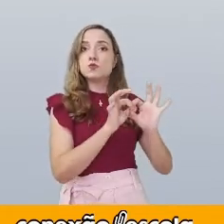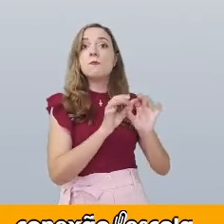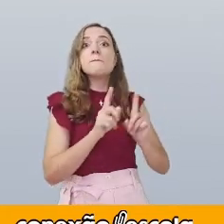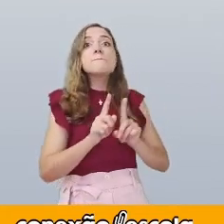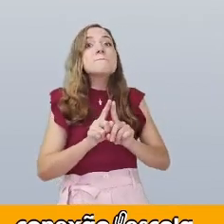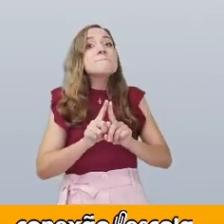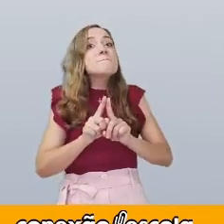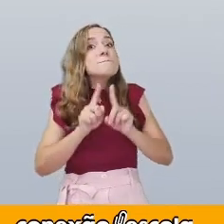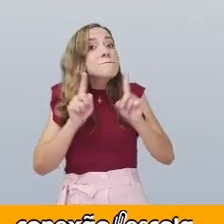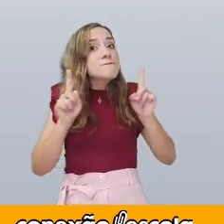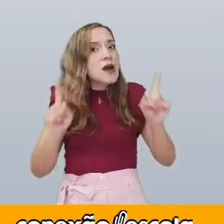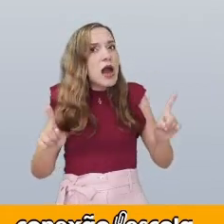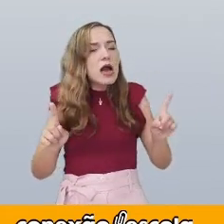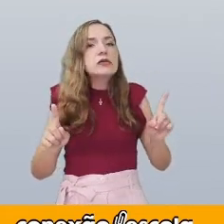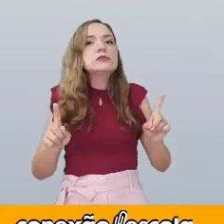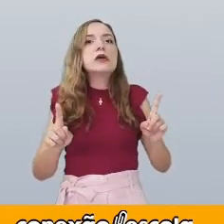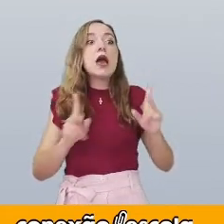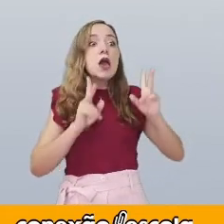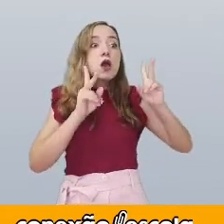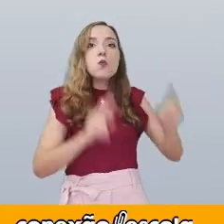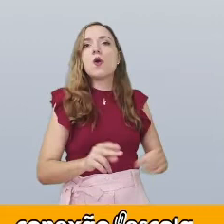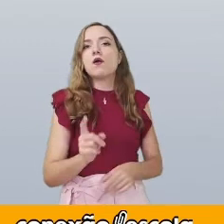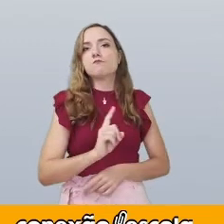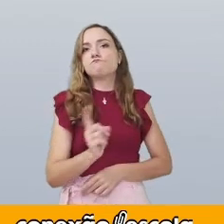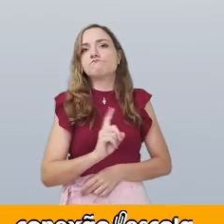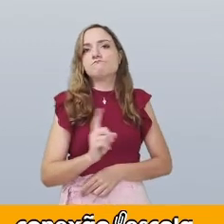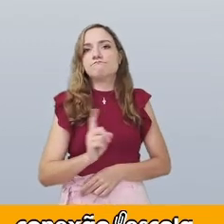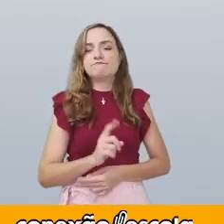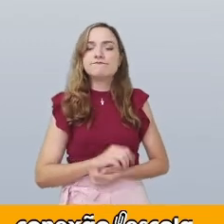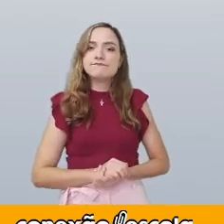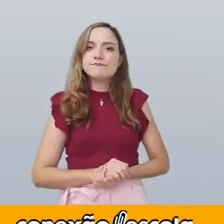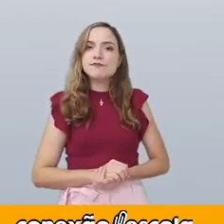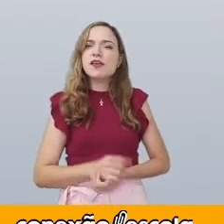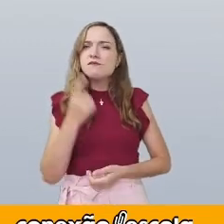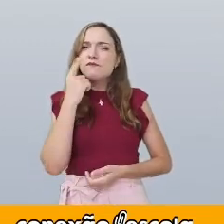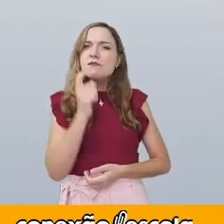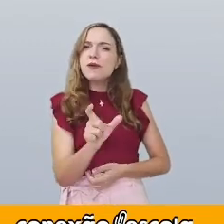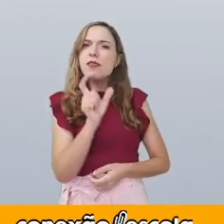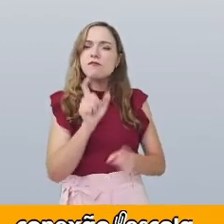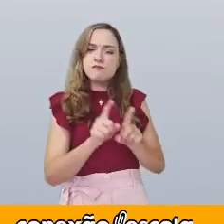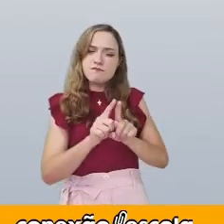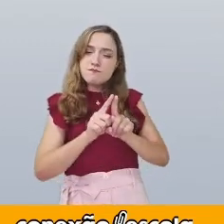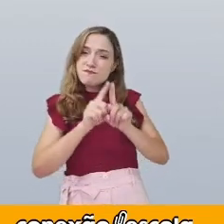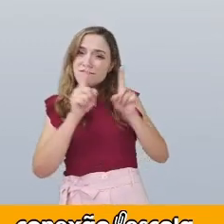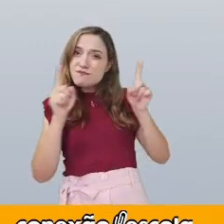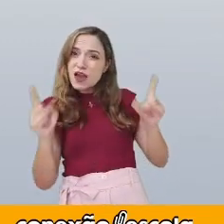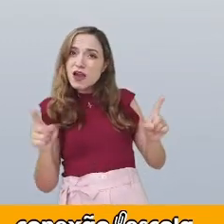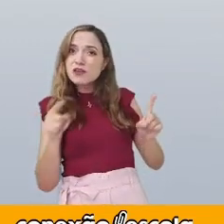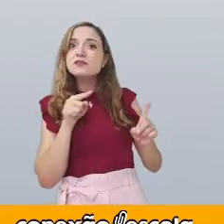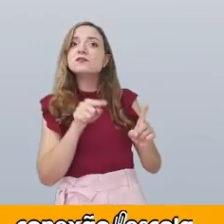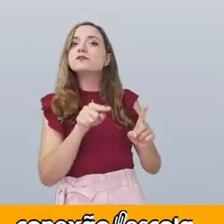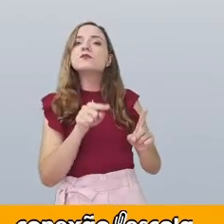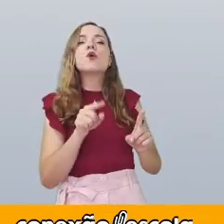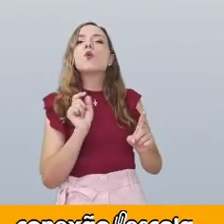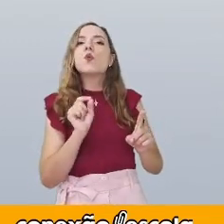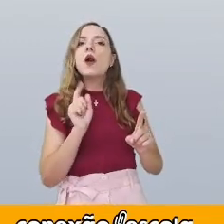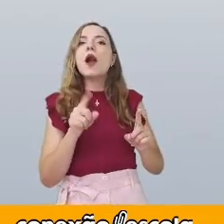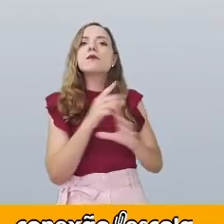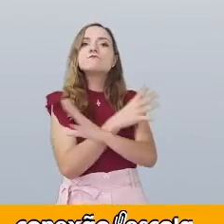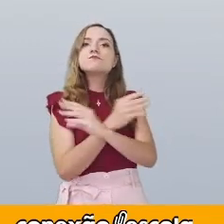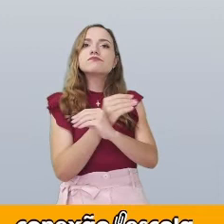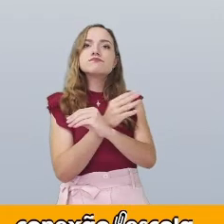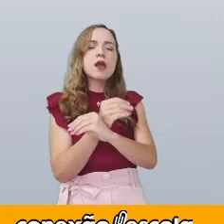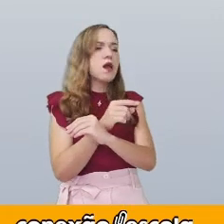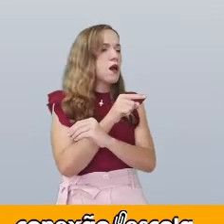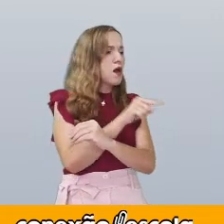mas não da mesma forma. Observe que nesse exemplo, o termo mas, a conjunção mas, expressa uma ideia